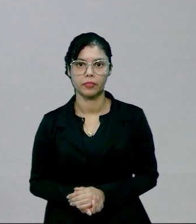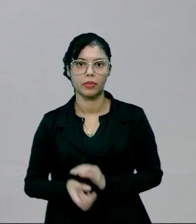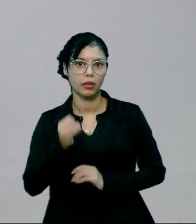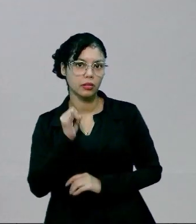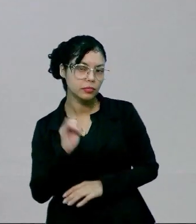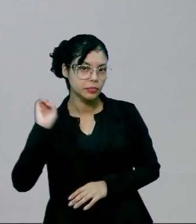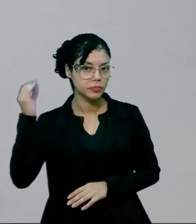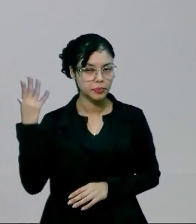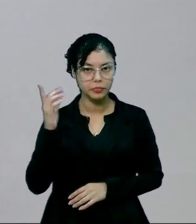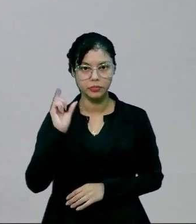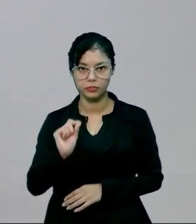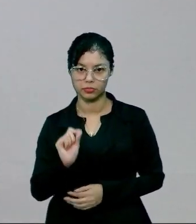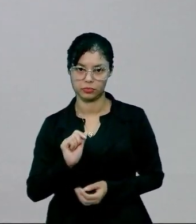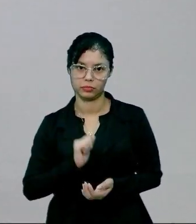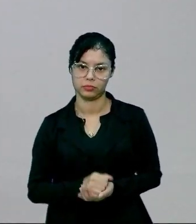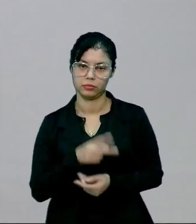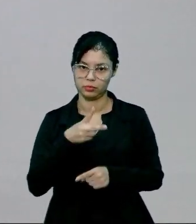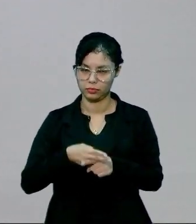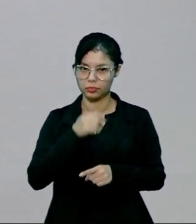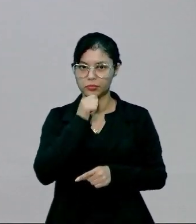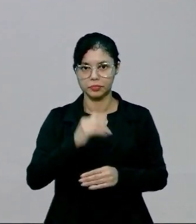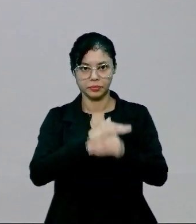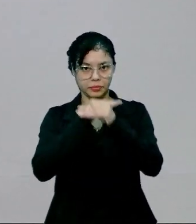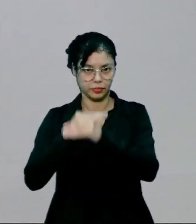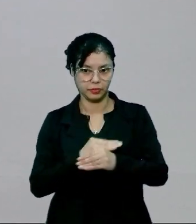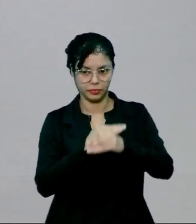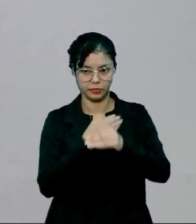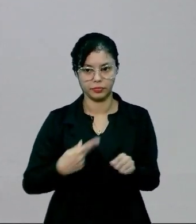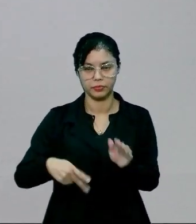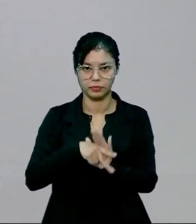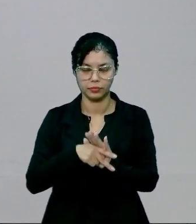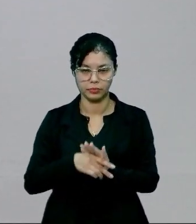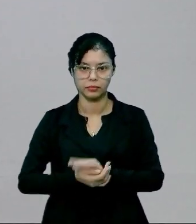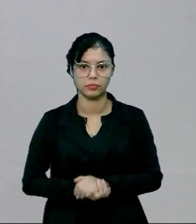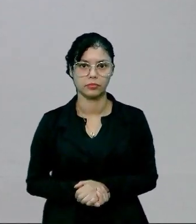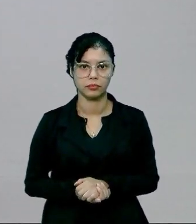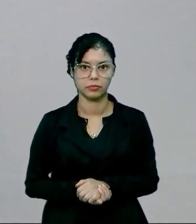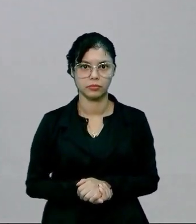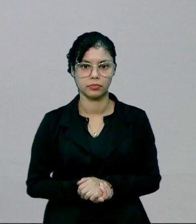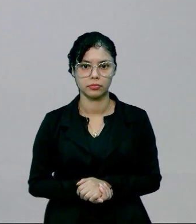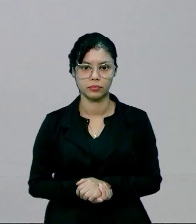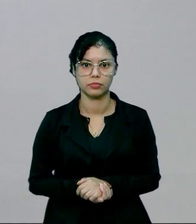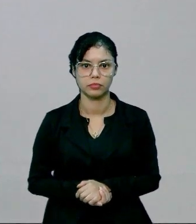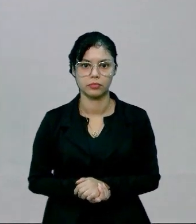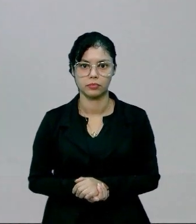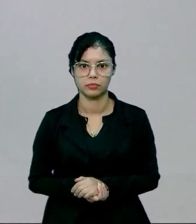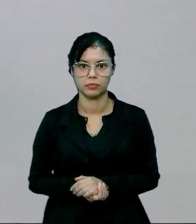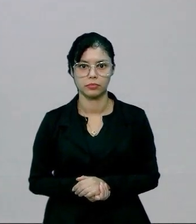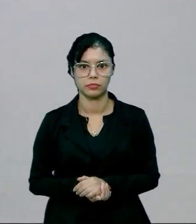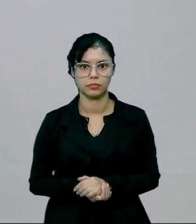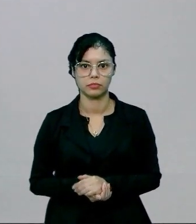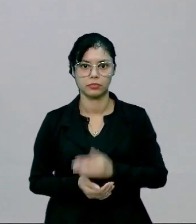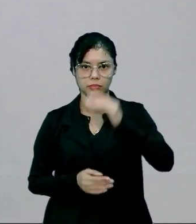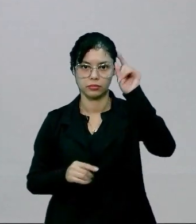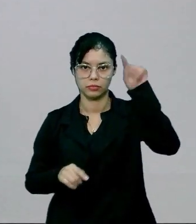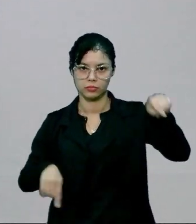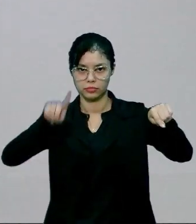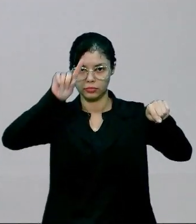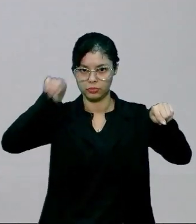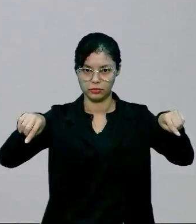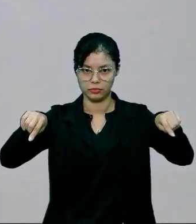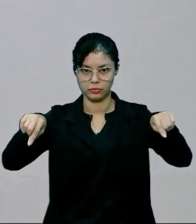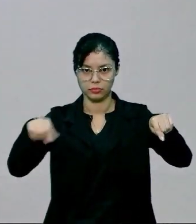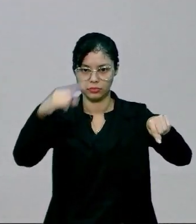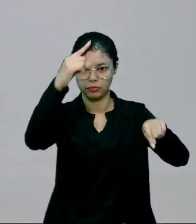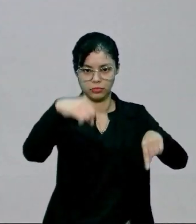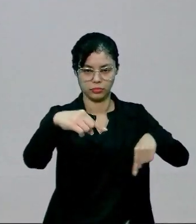Se nesse caso aí os cortes são iguais entre si, né? O primeiro com o segundo,